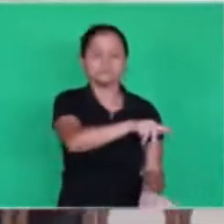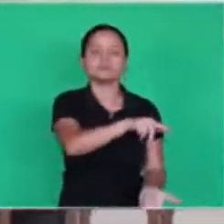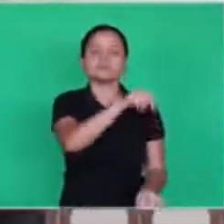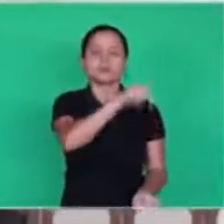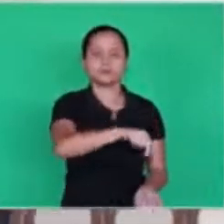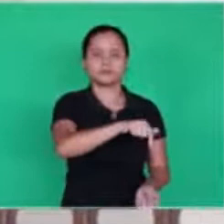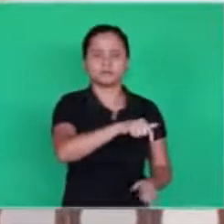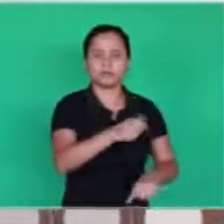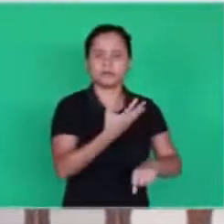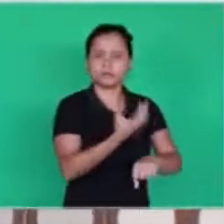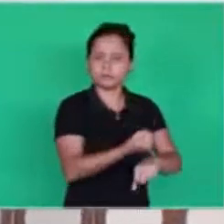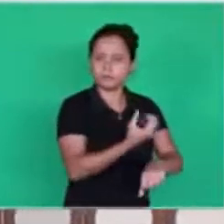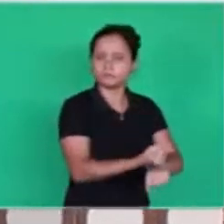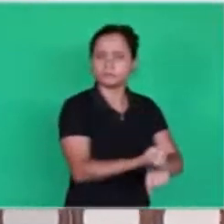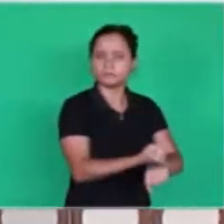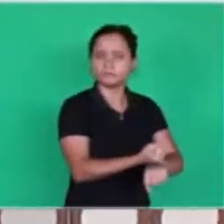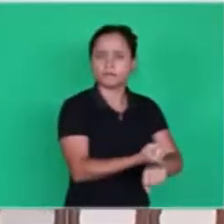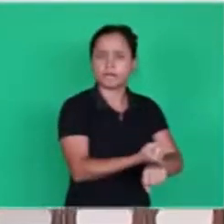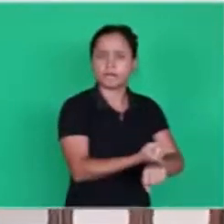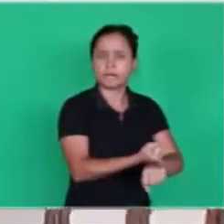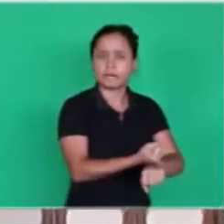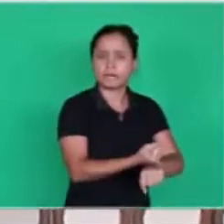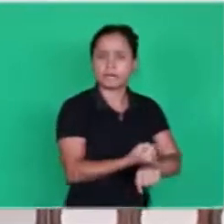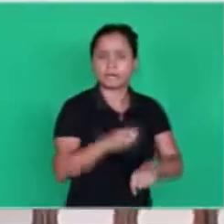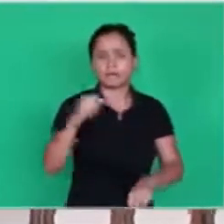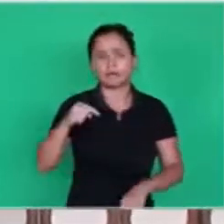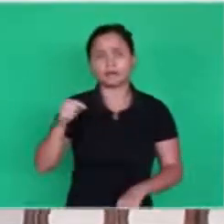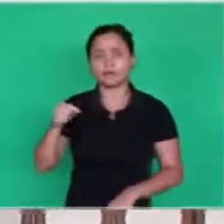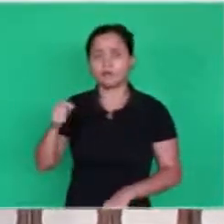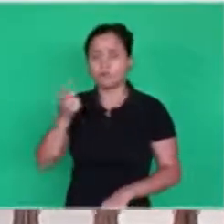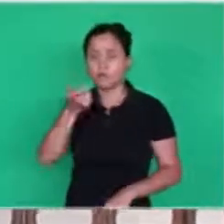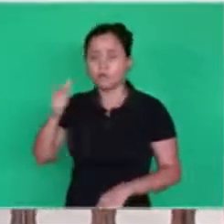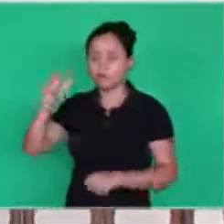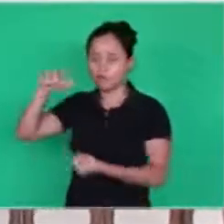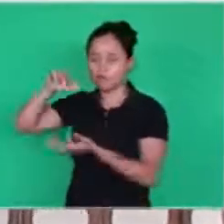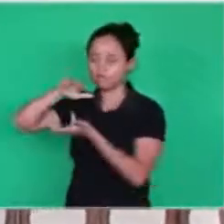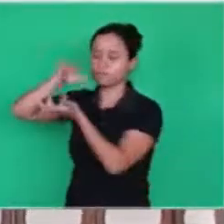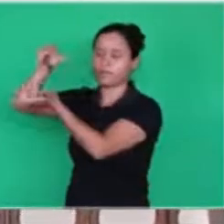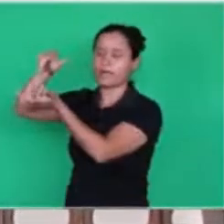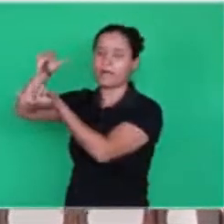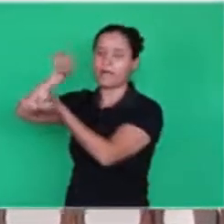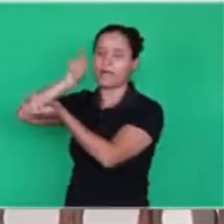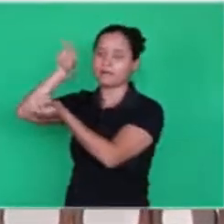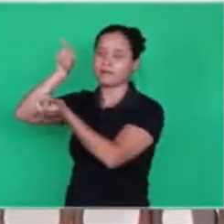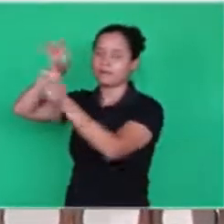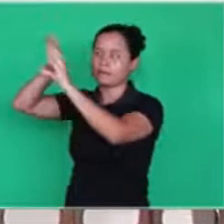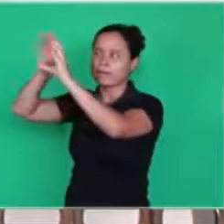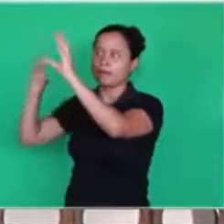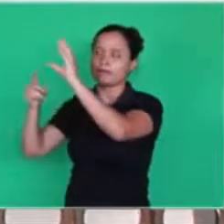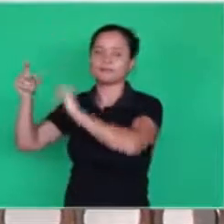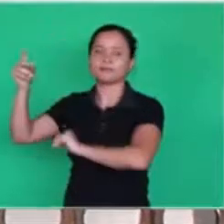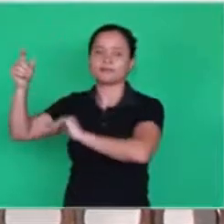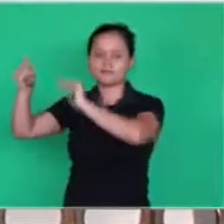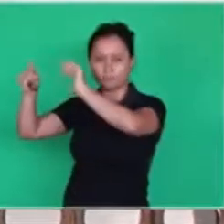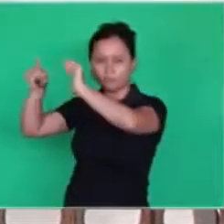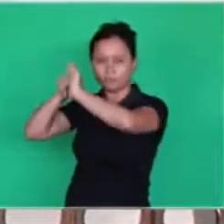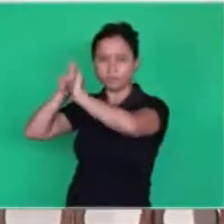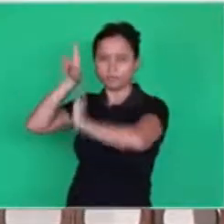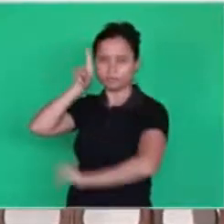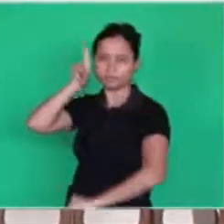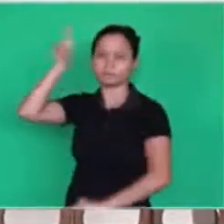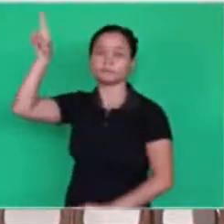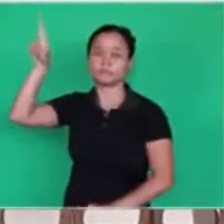é já outro universo, outro mundo que é da eternidade, o mundo de Deus. Ele comanda não